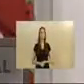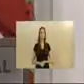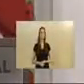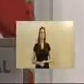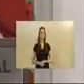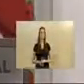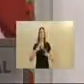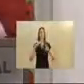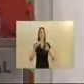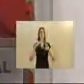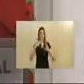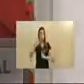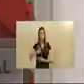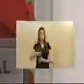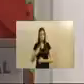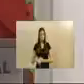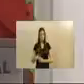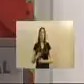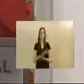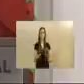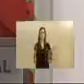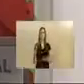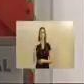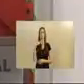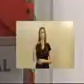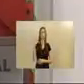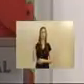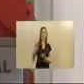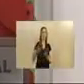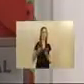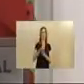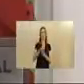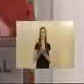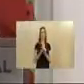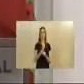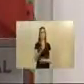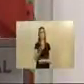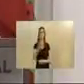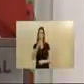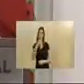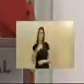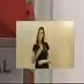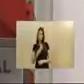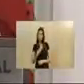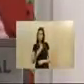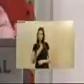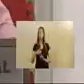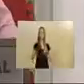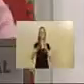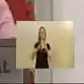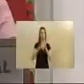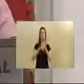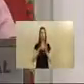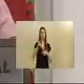casa senhores vereadores aprovou em 2013 a lei municipal